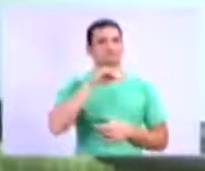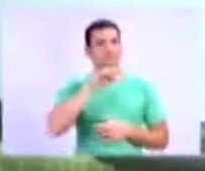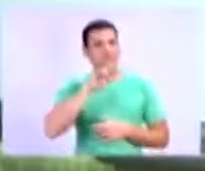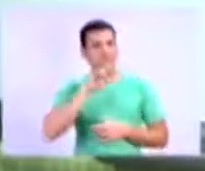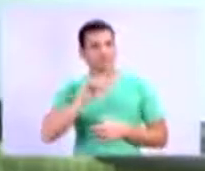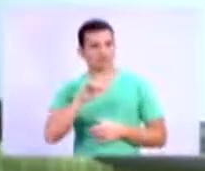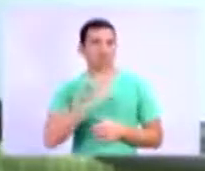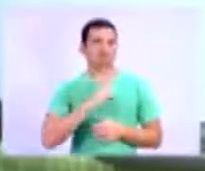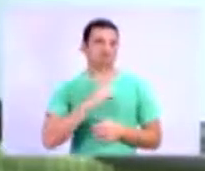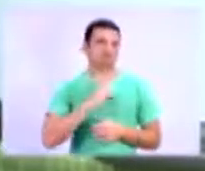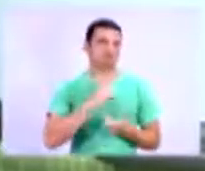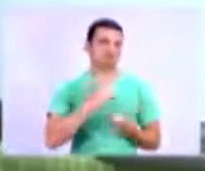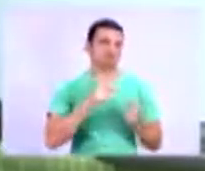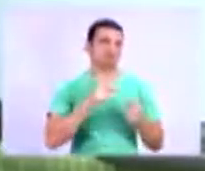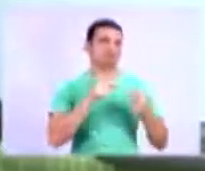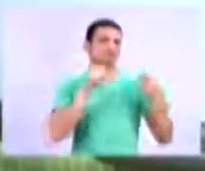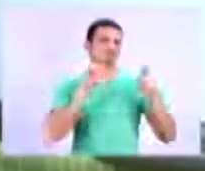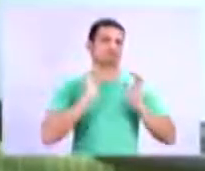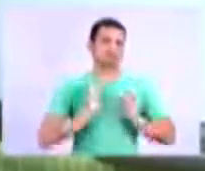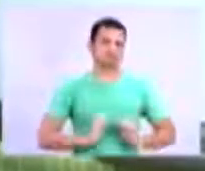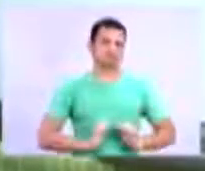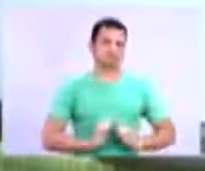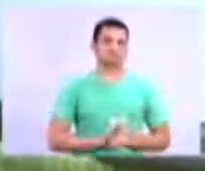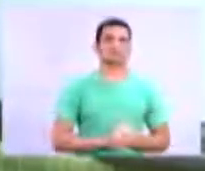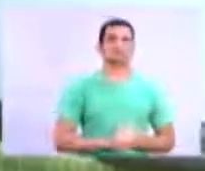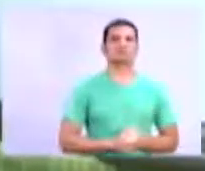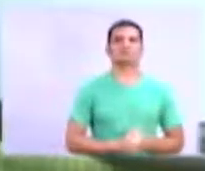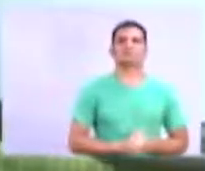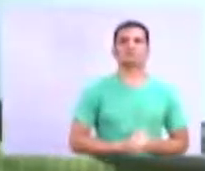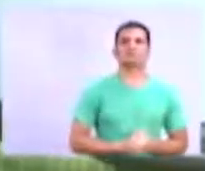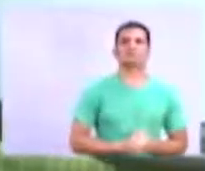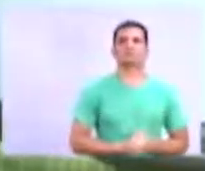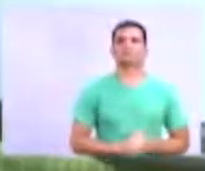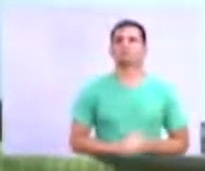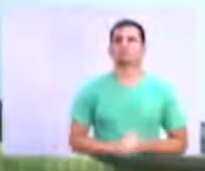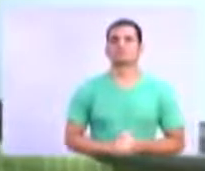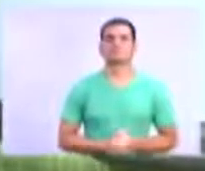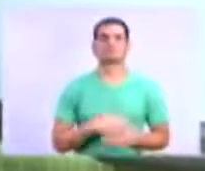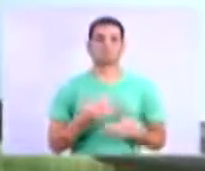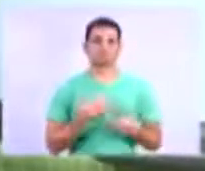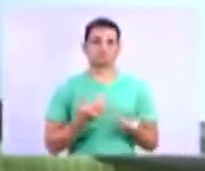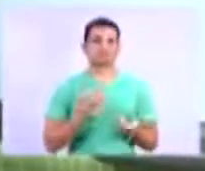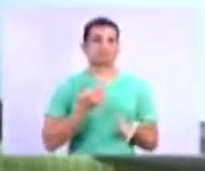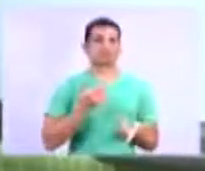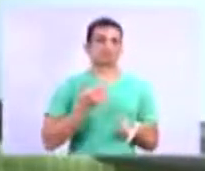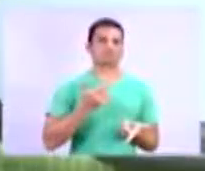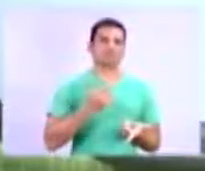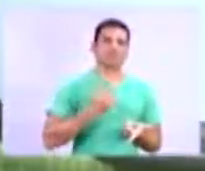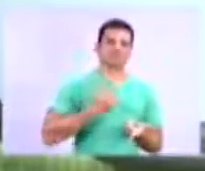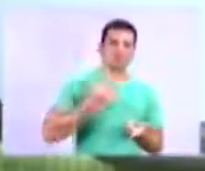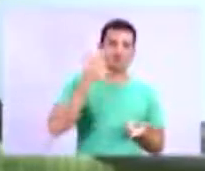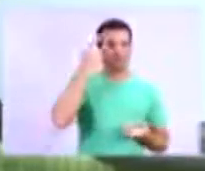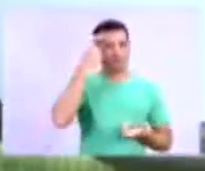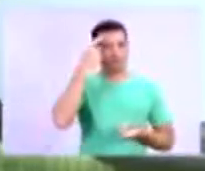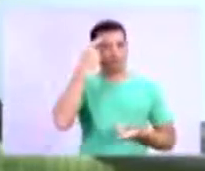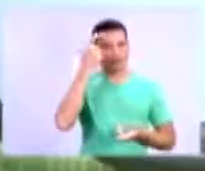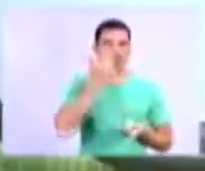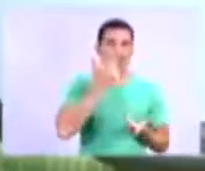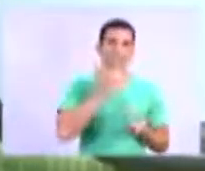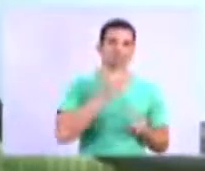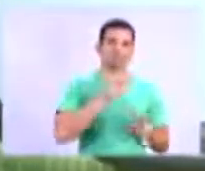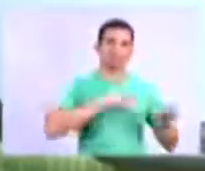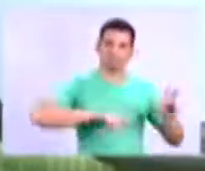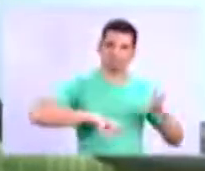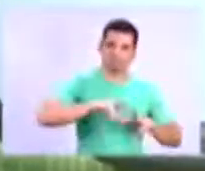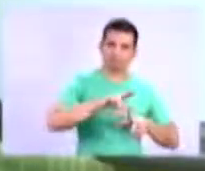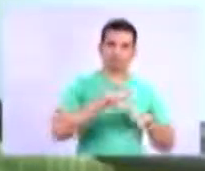forma antiética. Então, apesar das convicções serem diferentes, como eu já falei, um dos critérios, todos nós